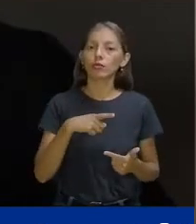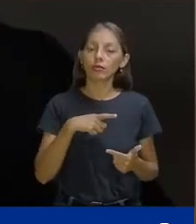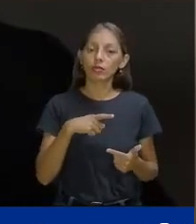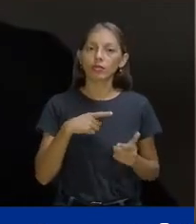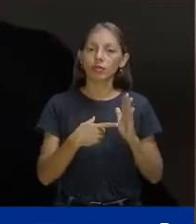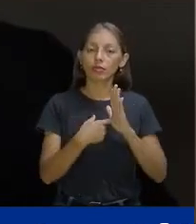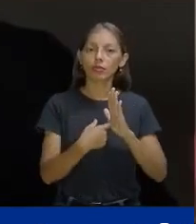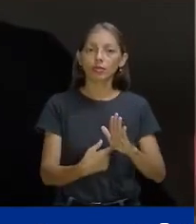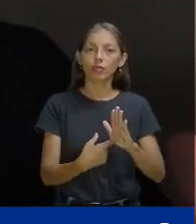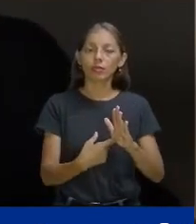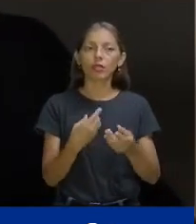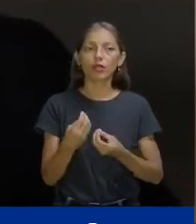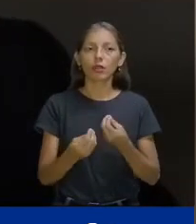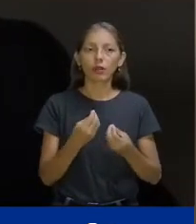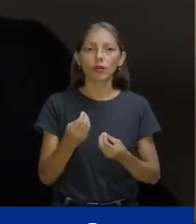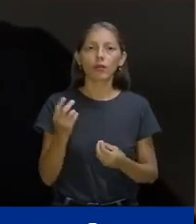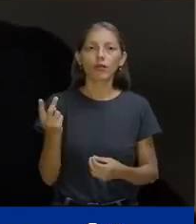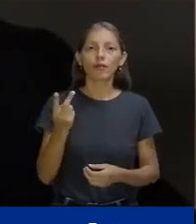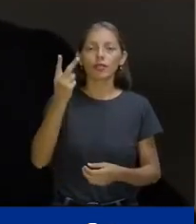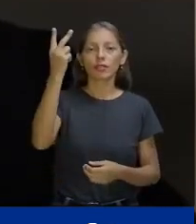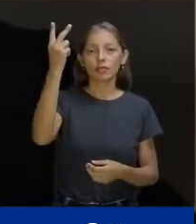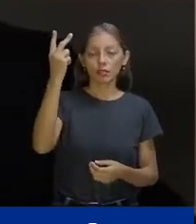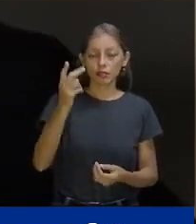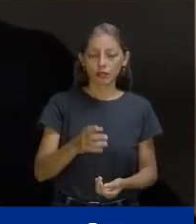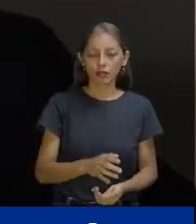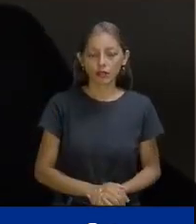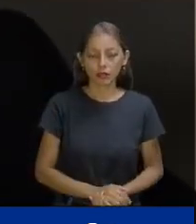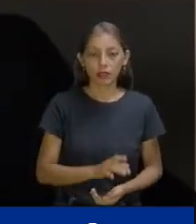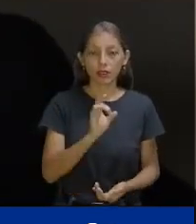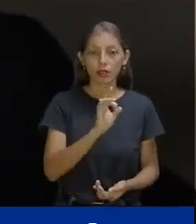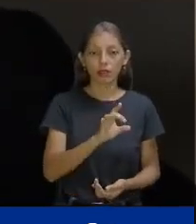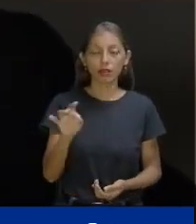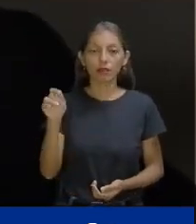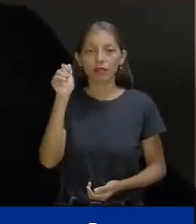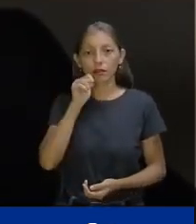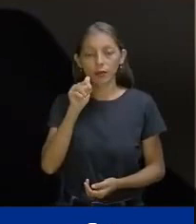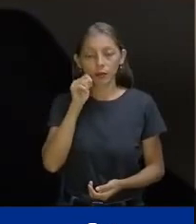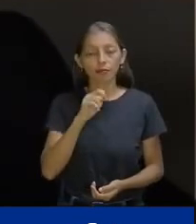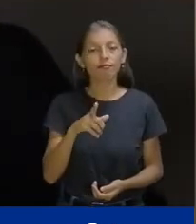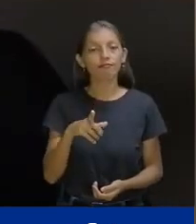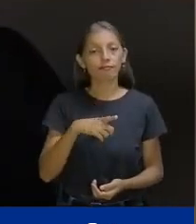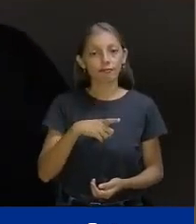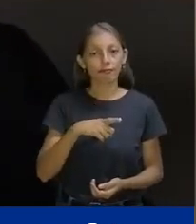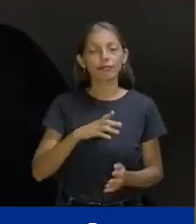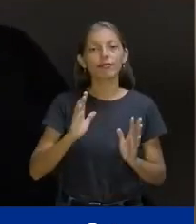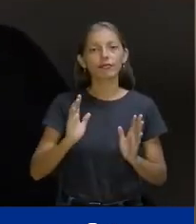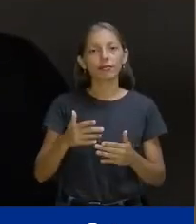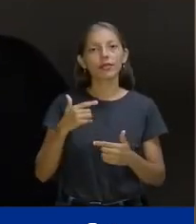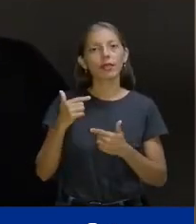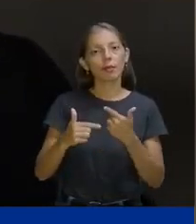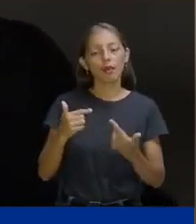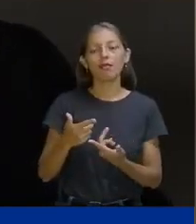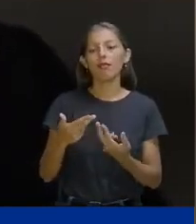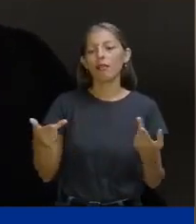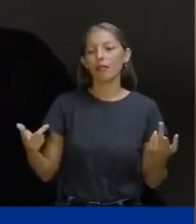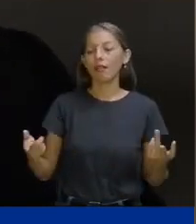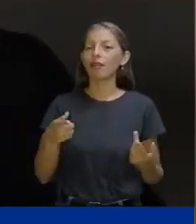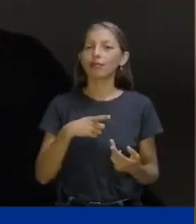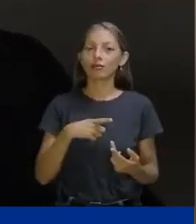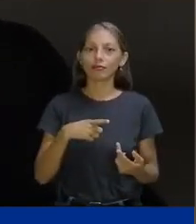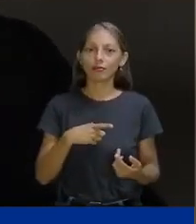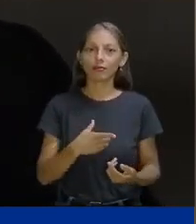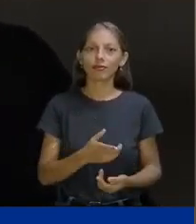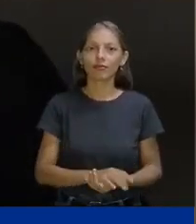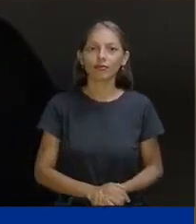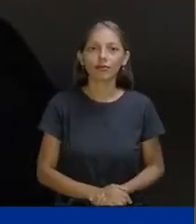de mostrar o A valorização, aquilo que cada uma dessas mulheres valorosas pôde fazer, quem sabe